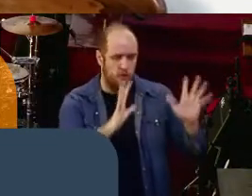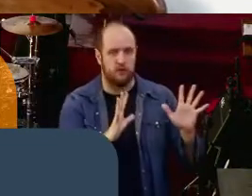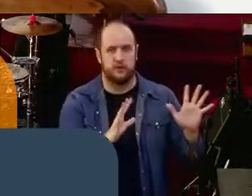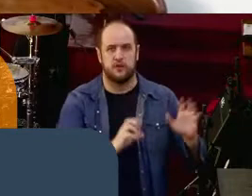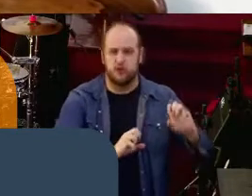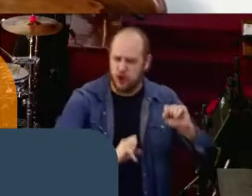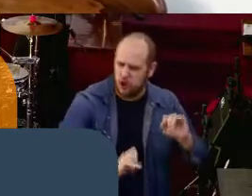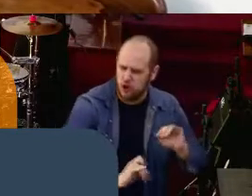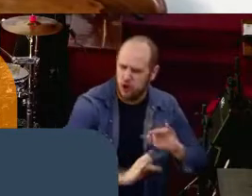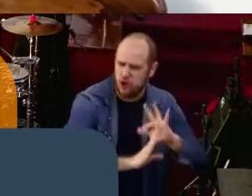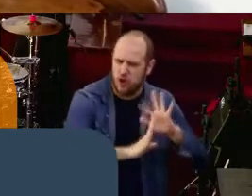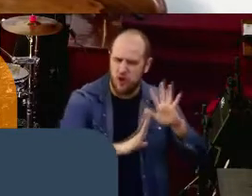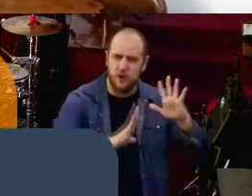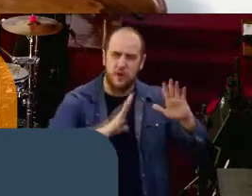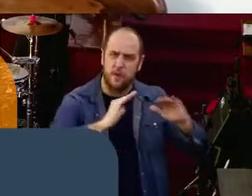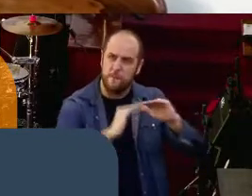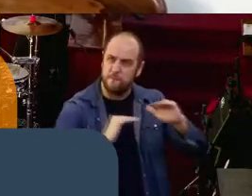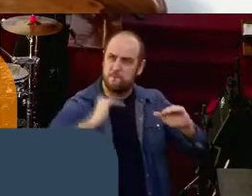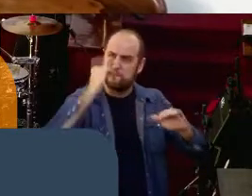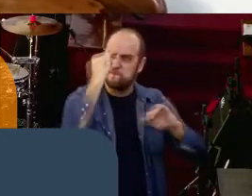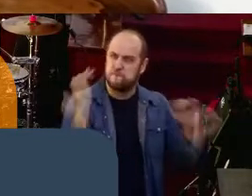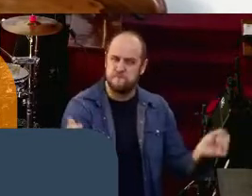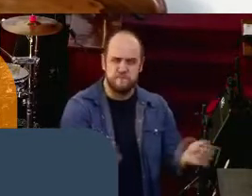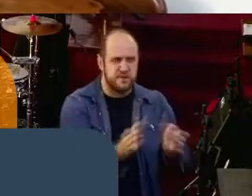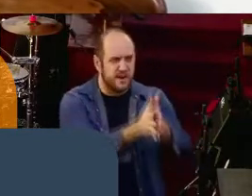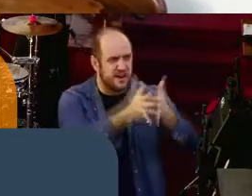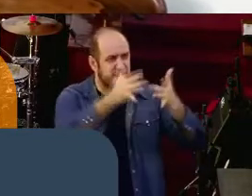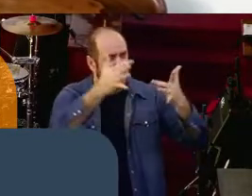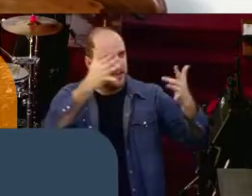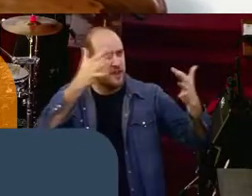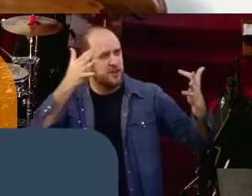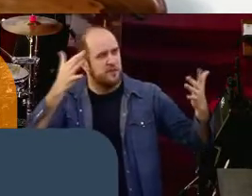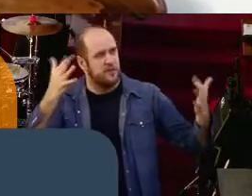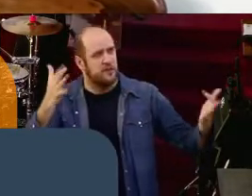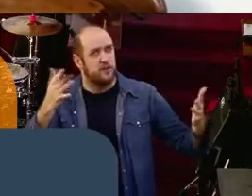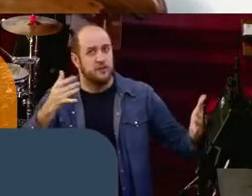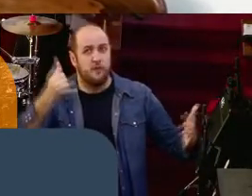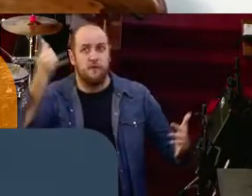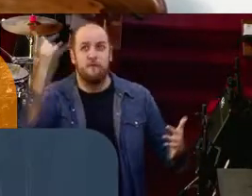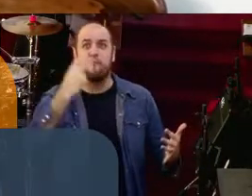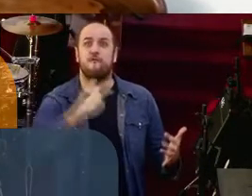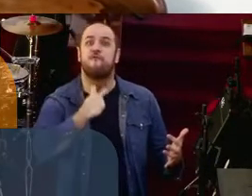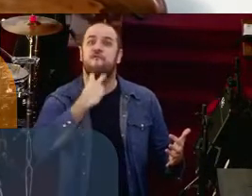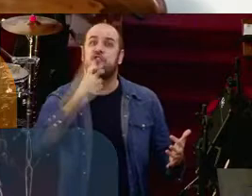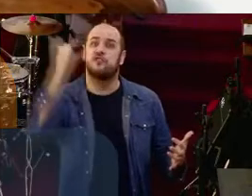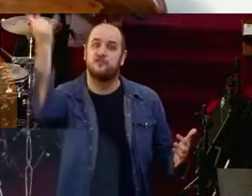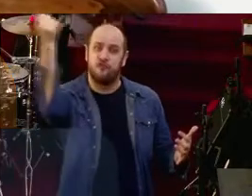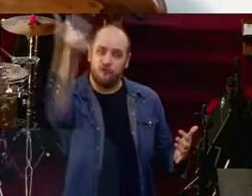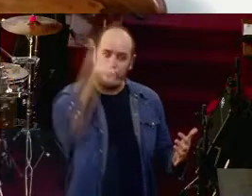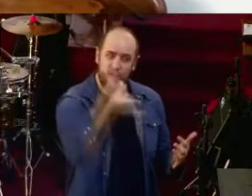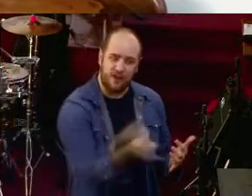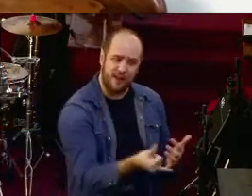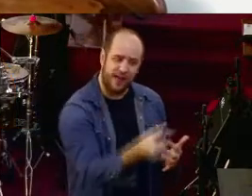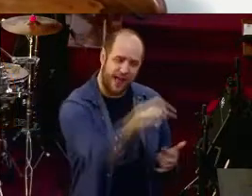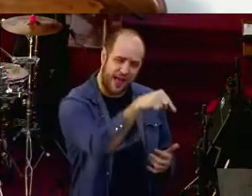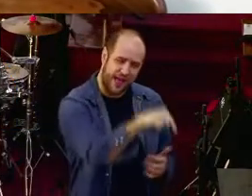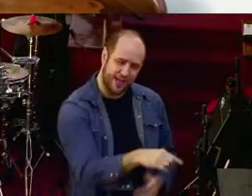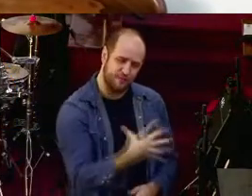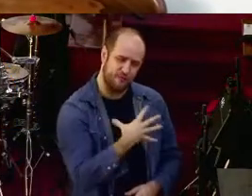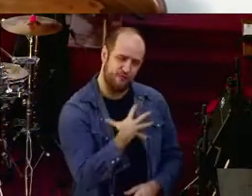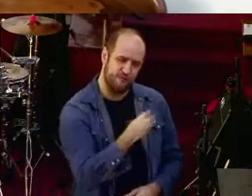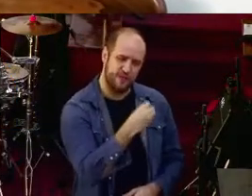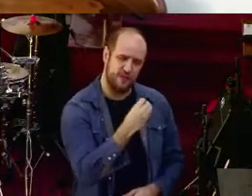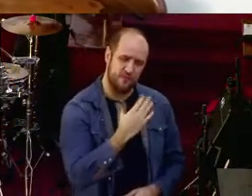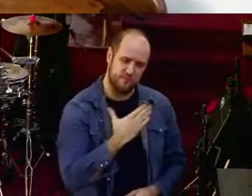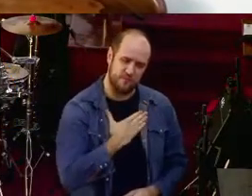glória excelsa, ou excelsa, lhe foi enviada a seguinte voz: este é o meu Filho amado, em